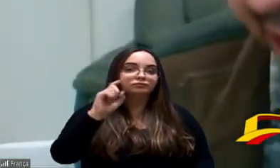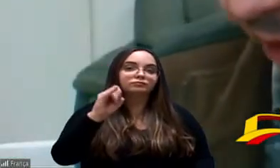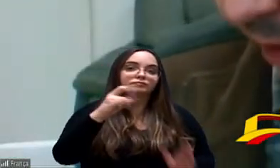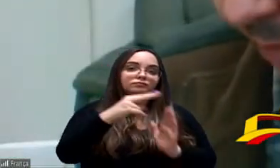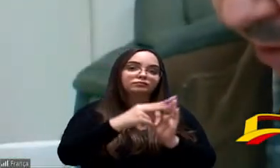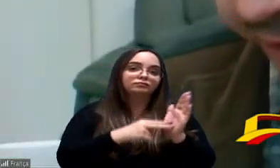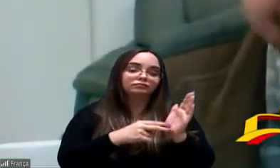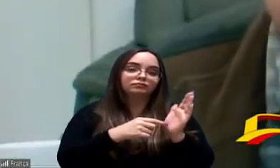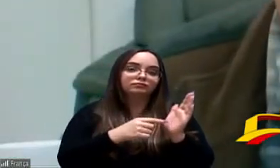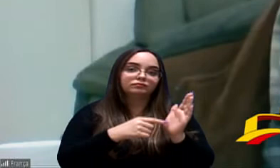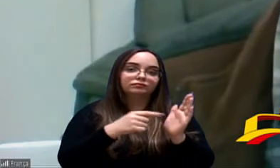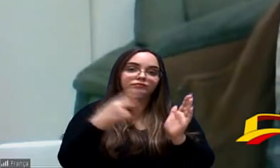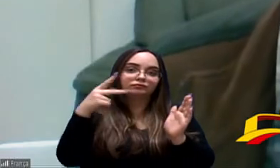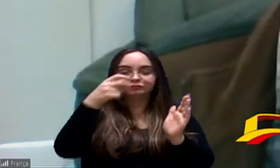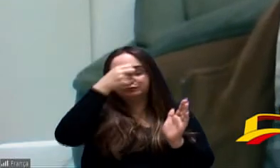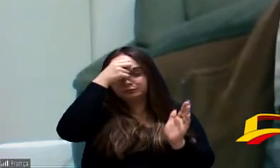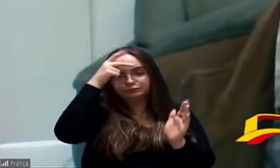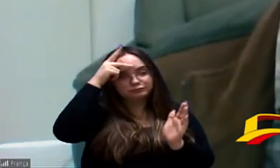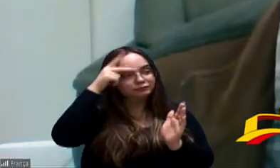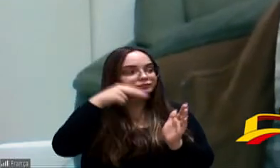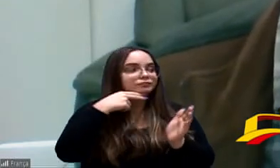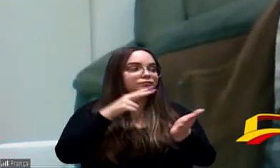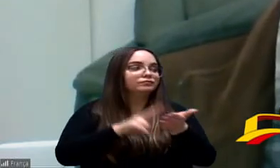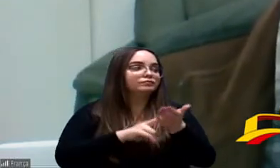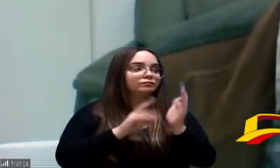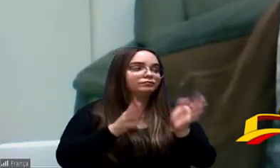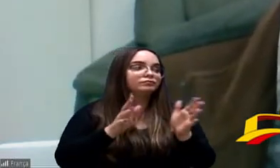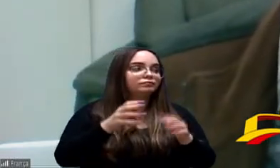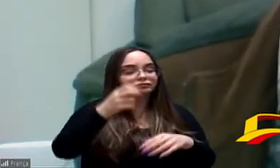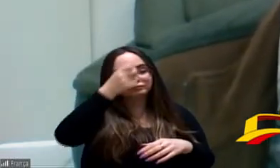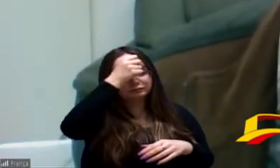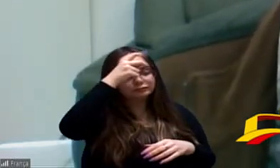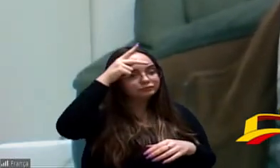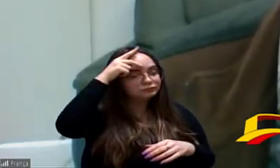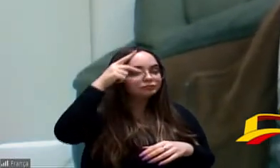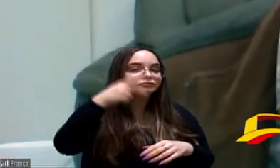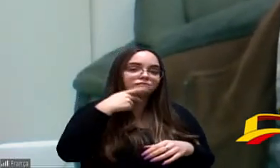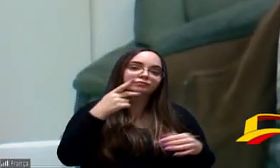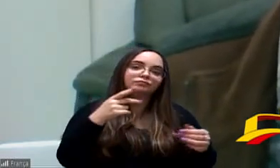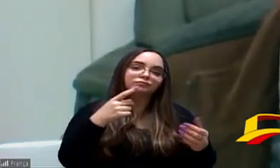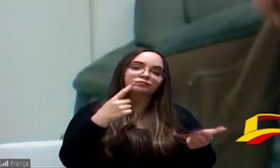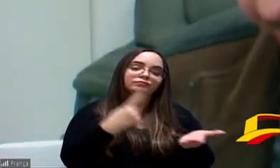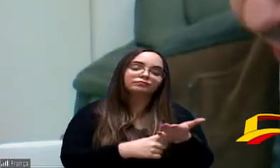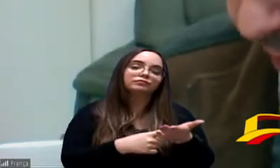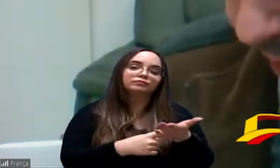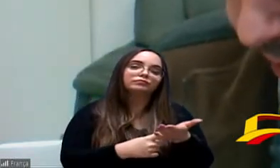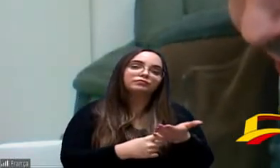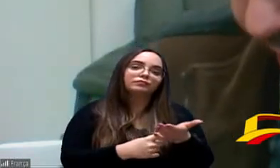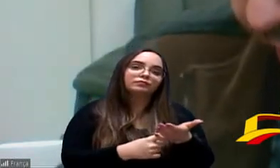parecer da prefeitura. A prefeitura se comprometeu a submeter